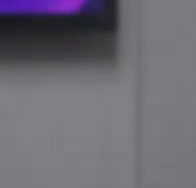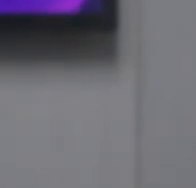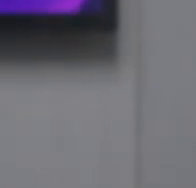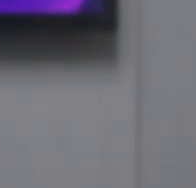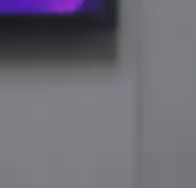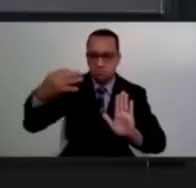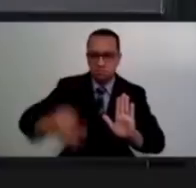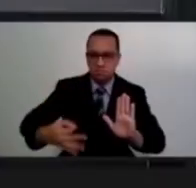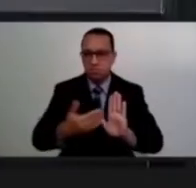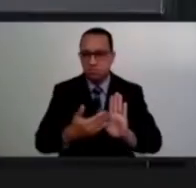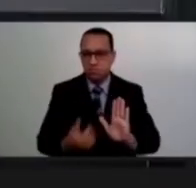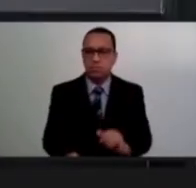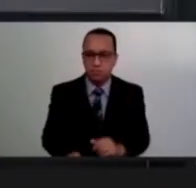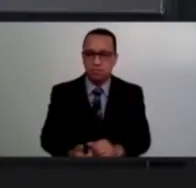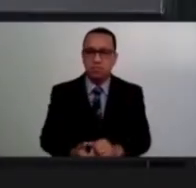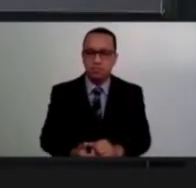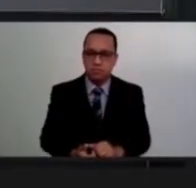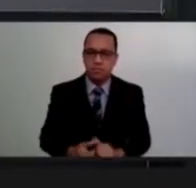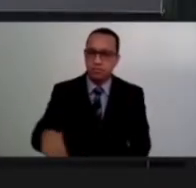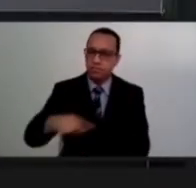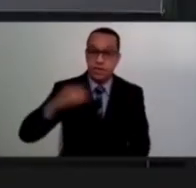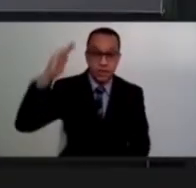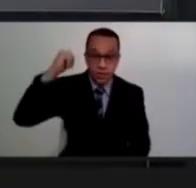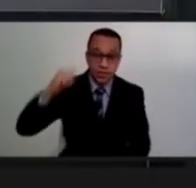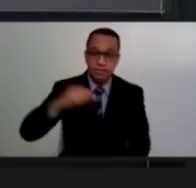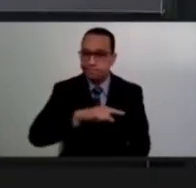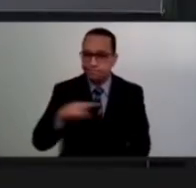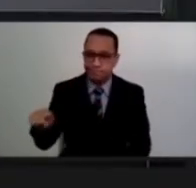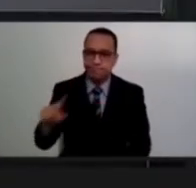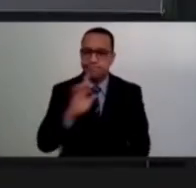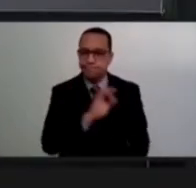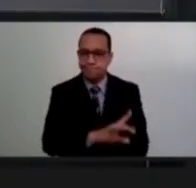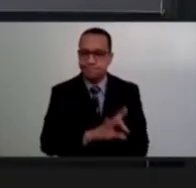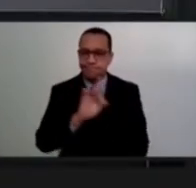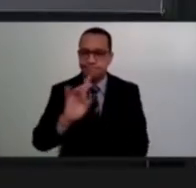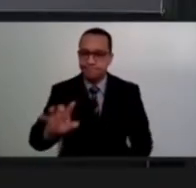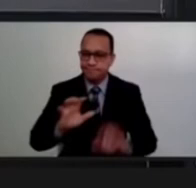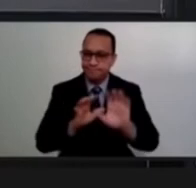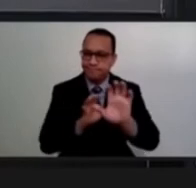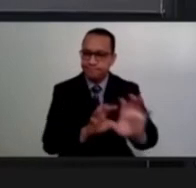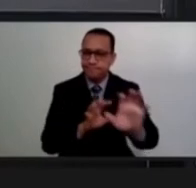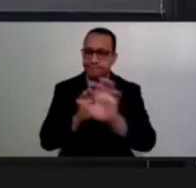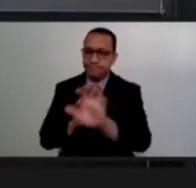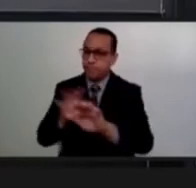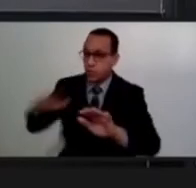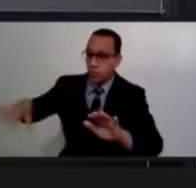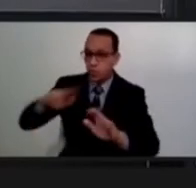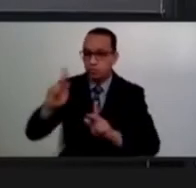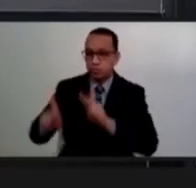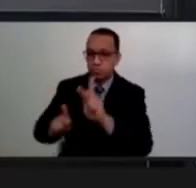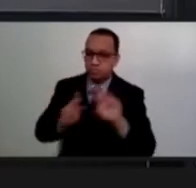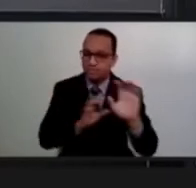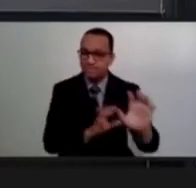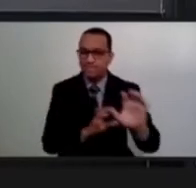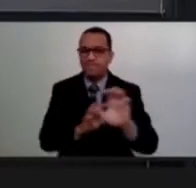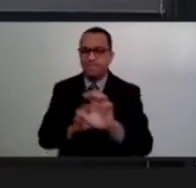de afastamento. Nós sabemos a pressão que cada um aqui dentro, que o parlamento sofre, da opinião pública, da